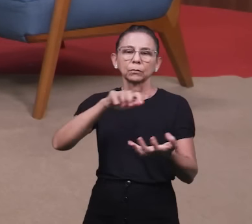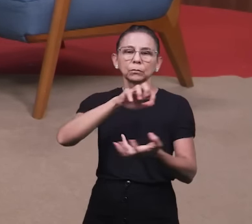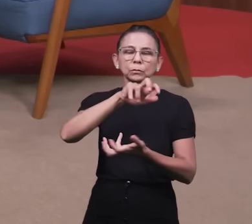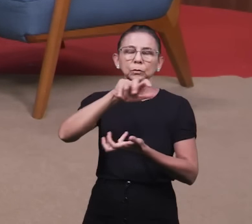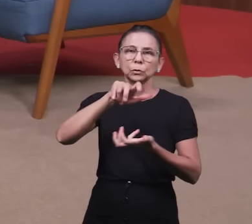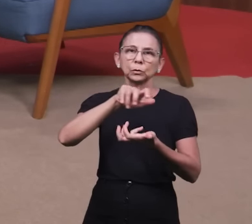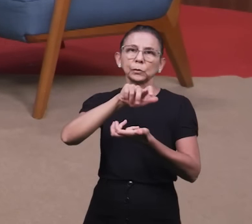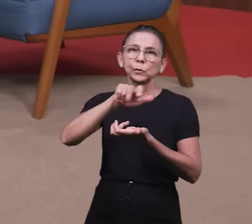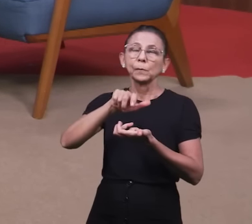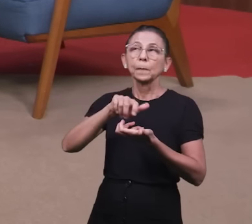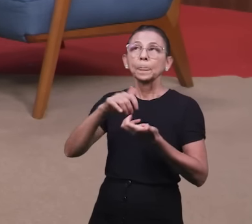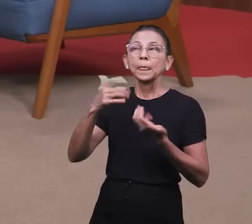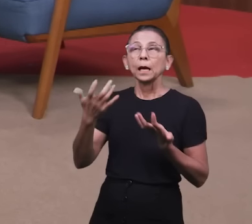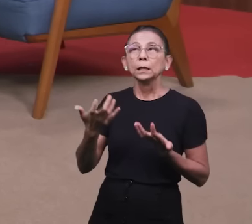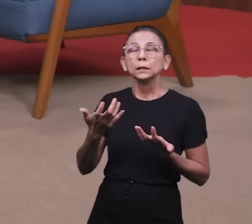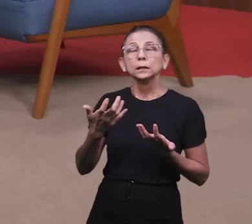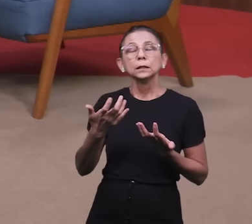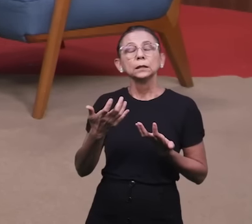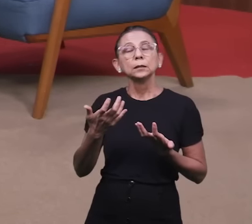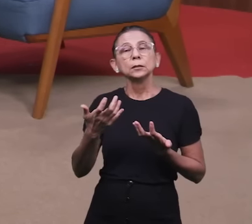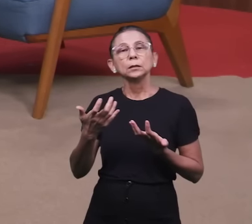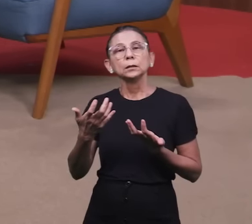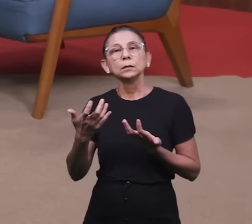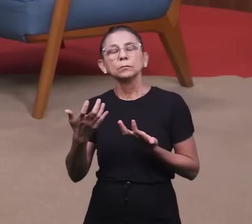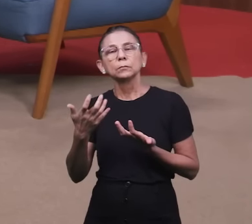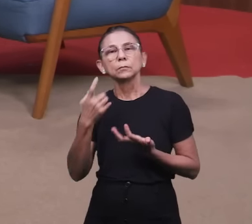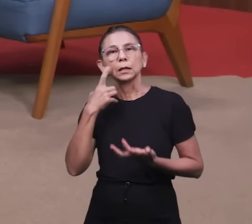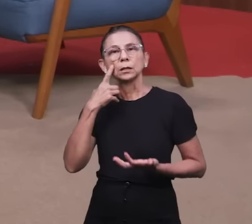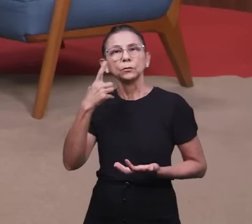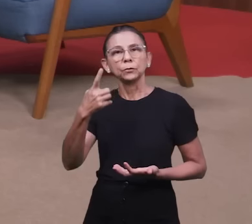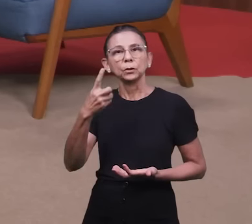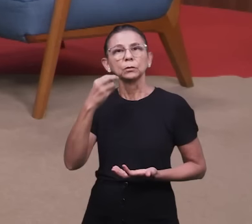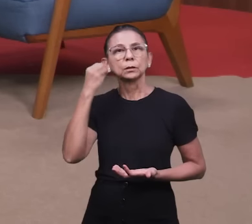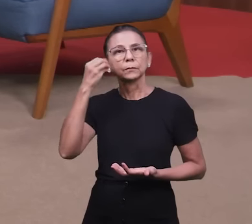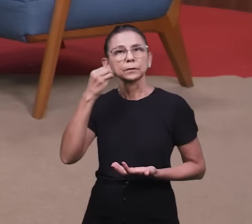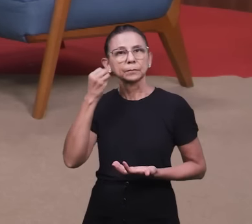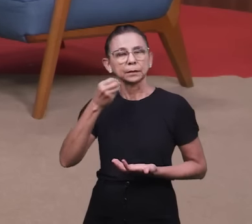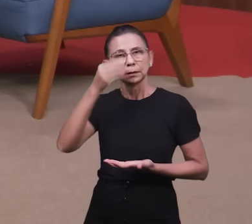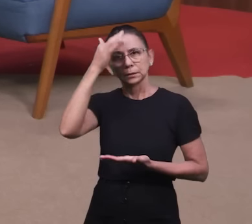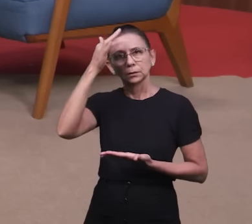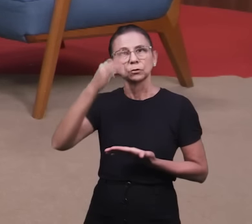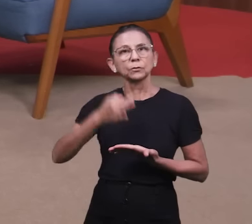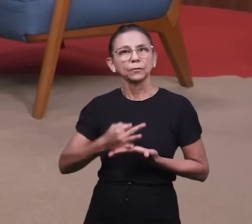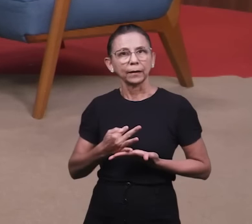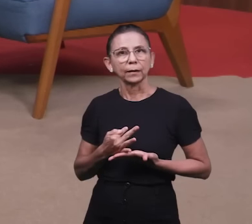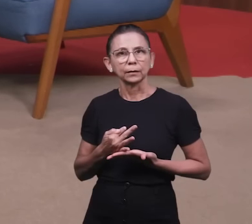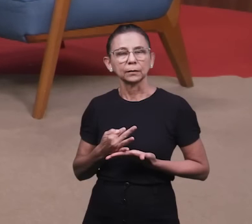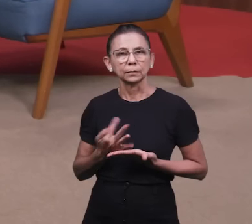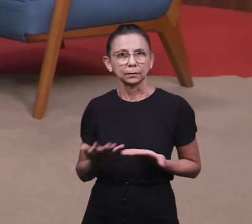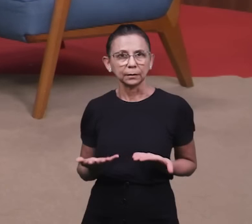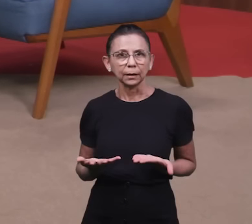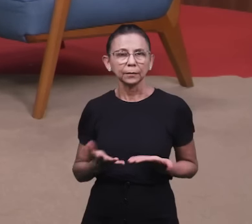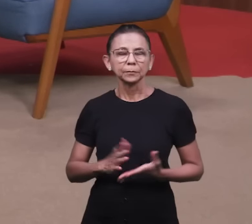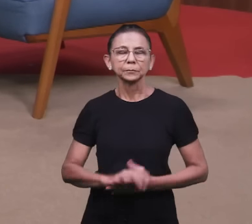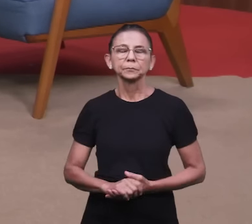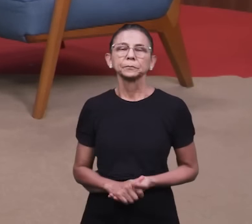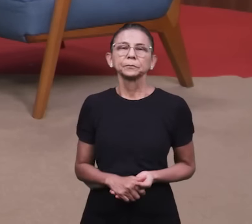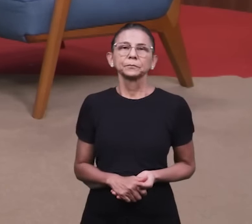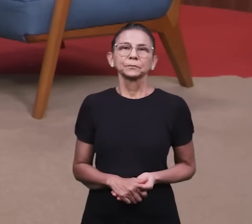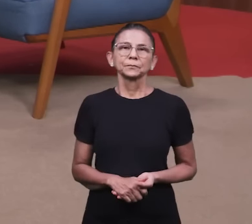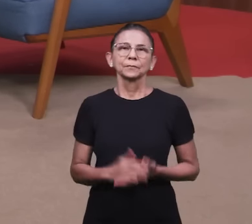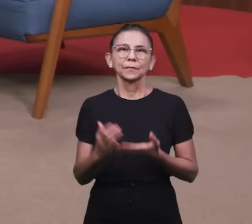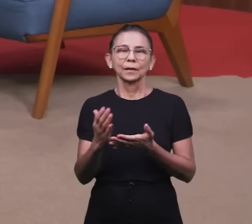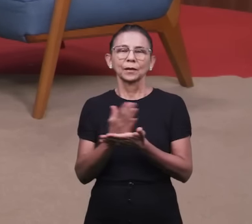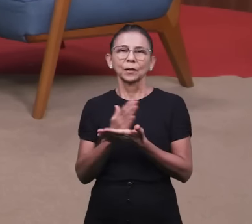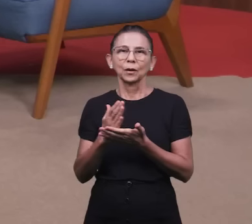onde é que é não Deus vai mostrar o caminho então é assim é uma experiência de fé completa do início ao fim é